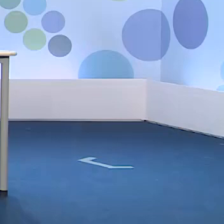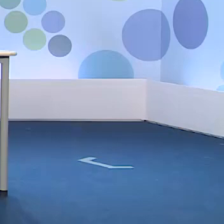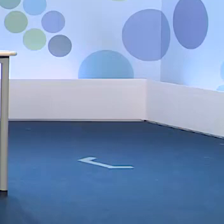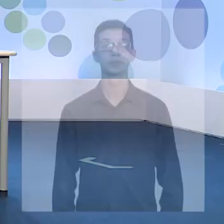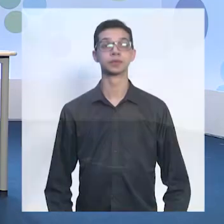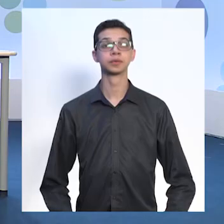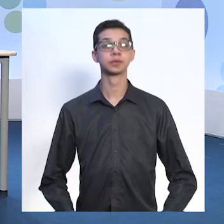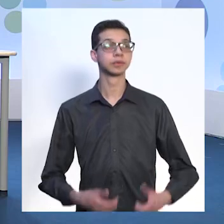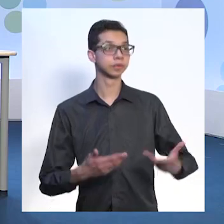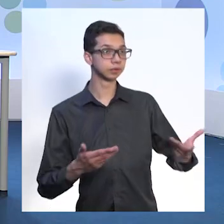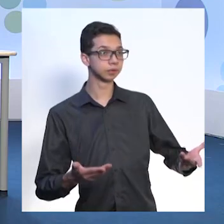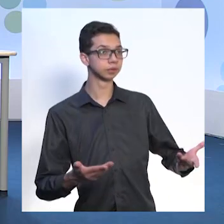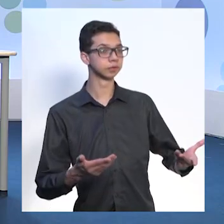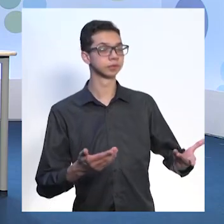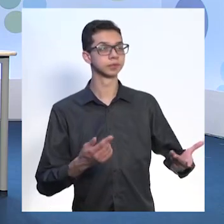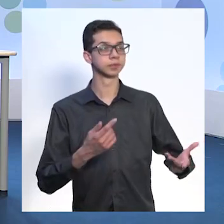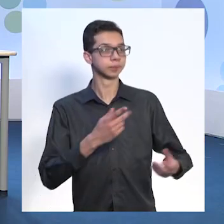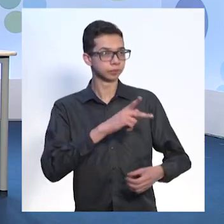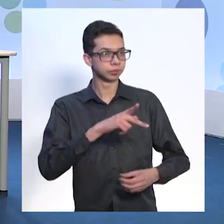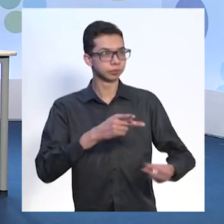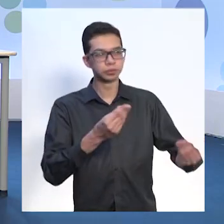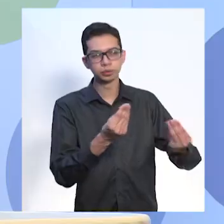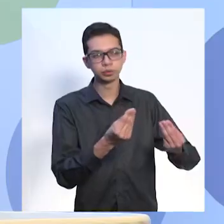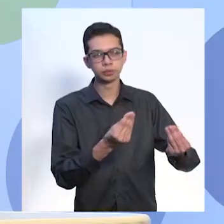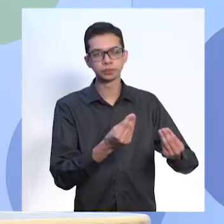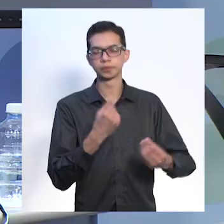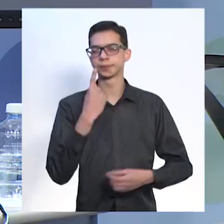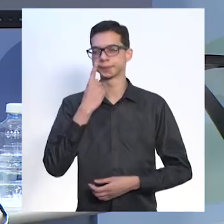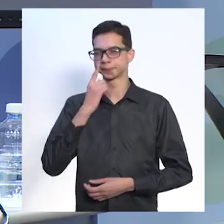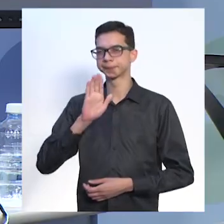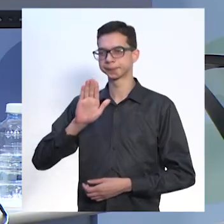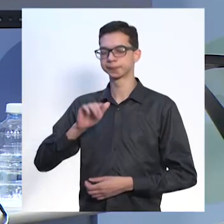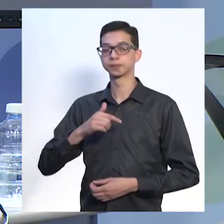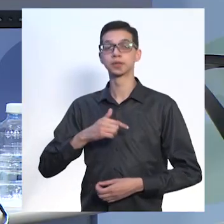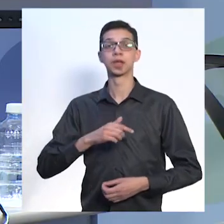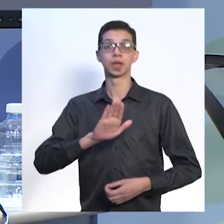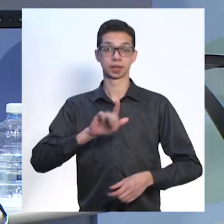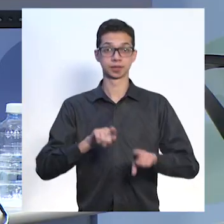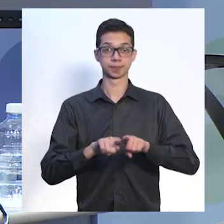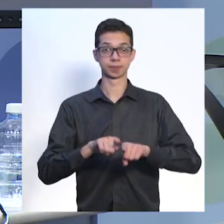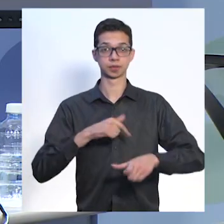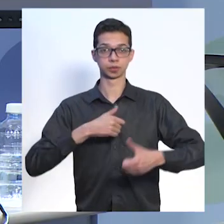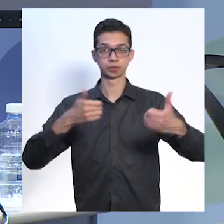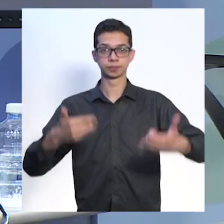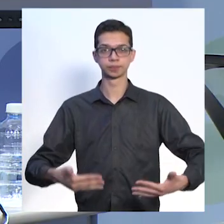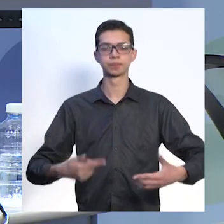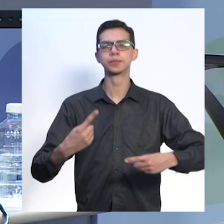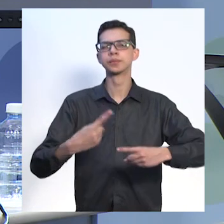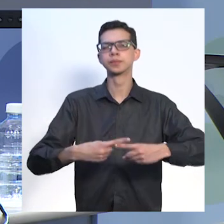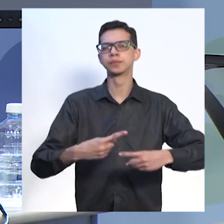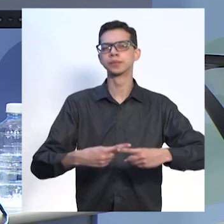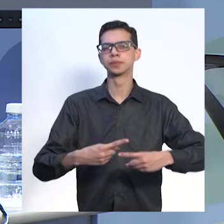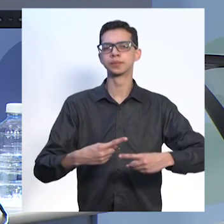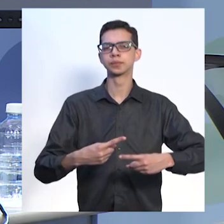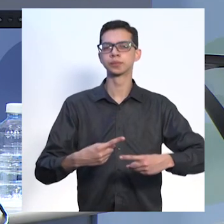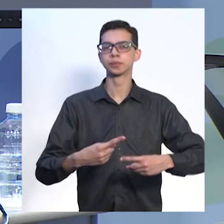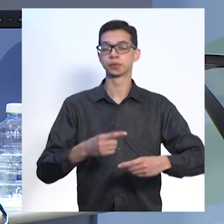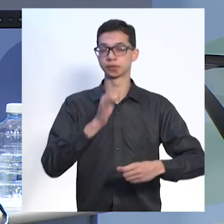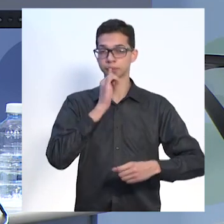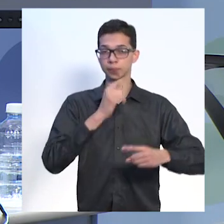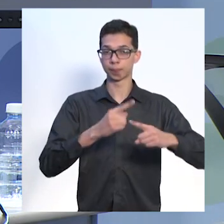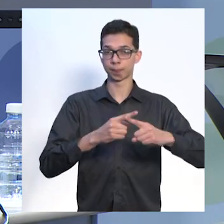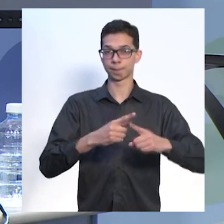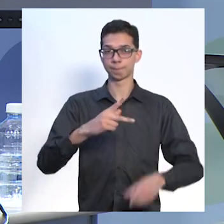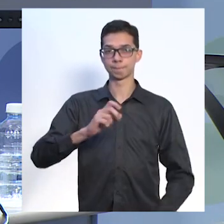E a ideia? Vamos lá. Só pontuando, tá, gente? O porquê ali está junto, mas ele seria separado, tá